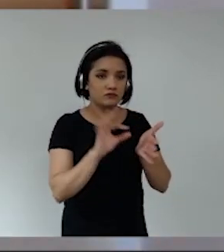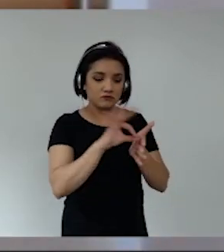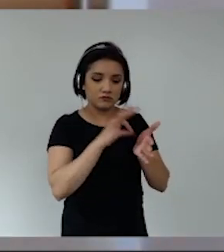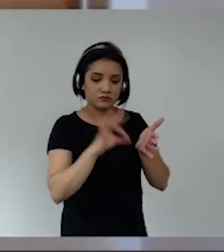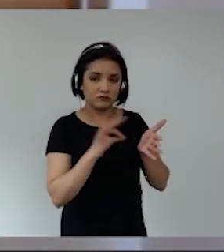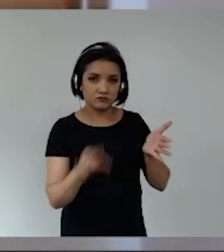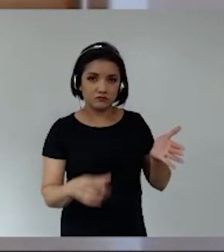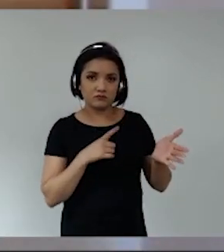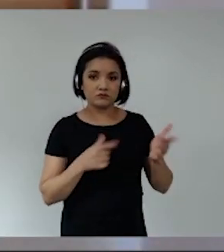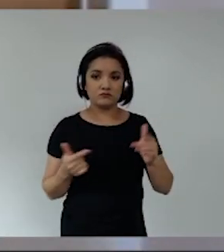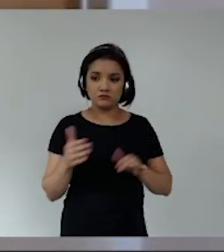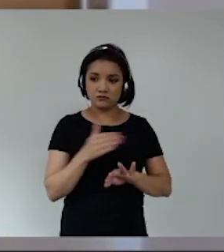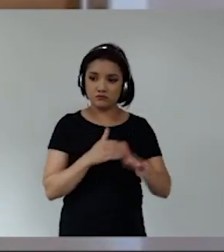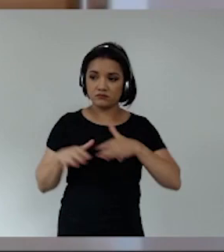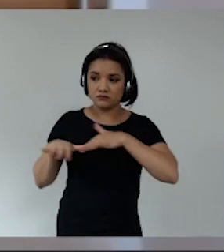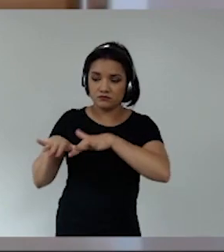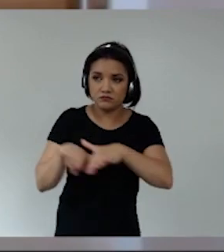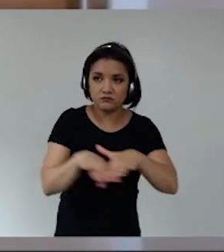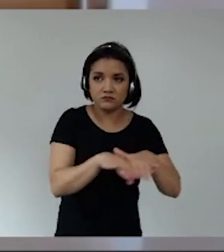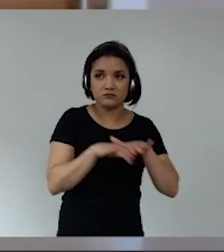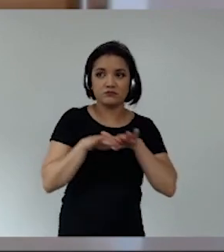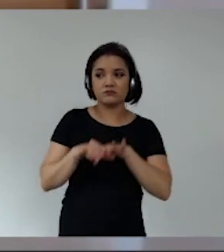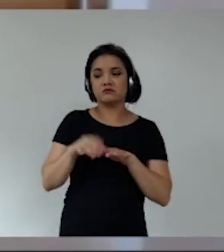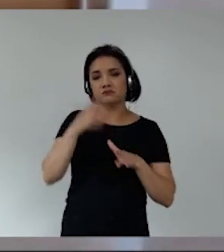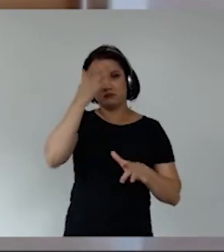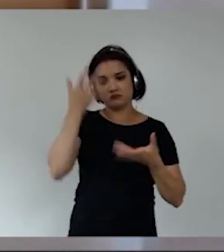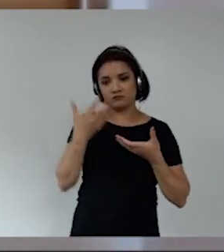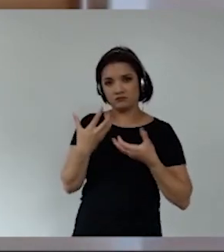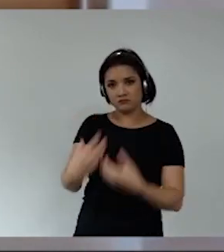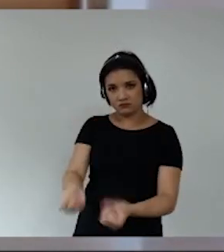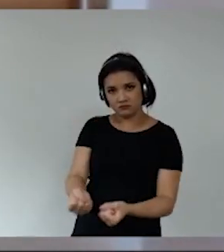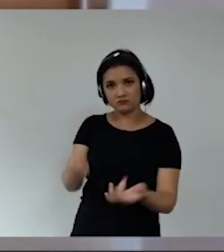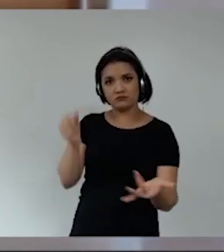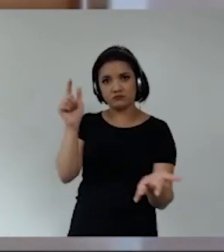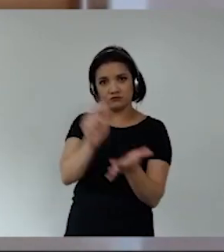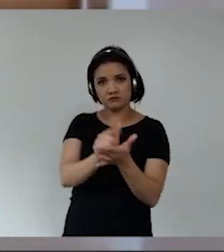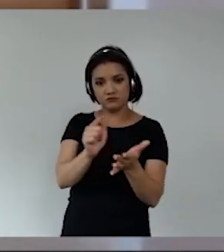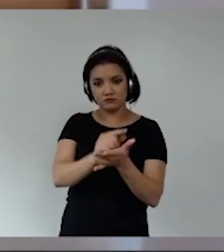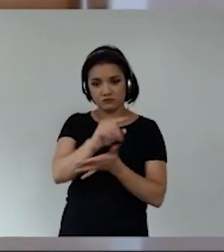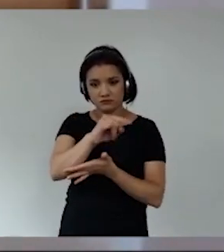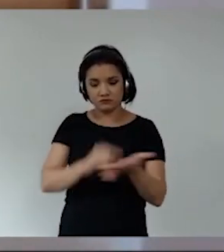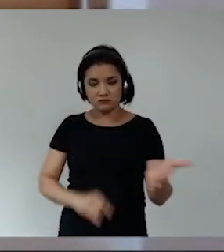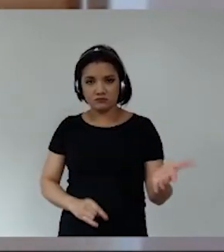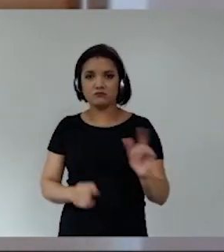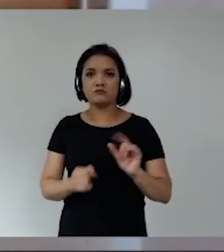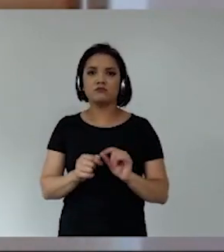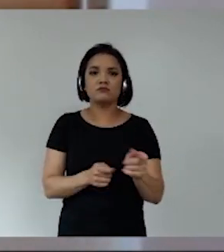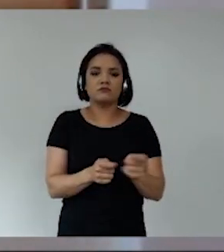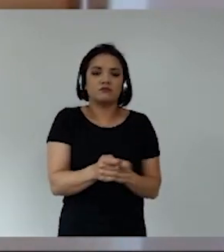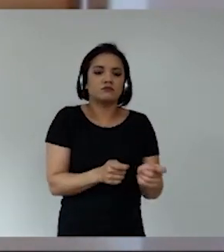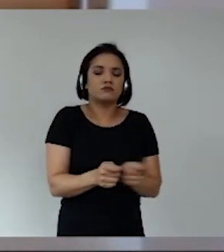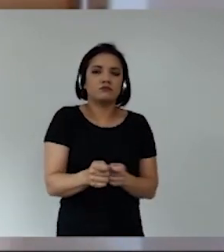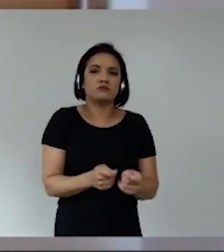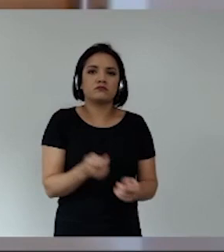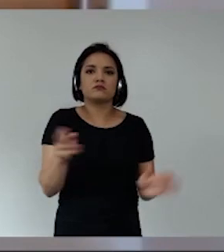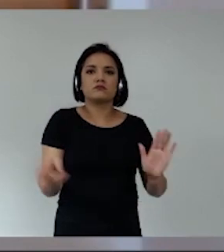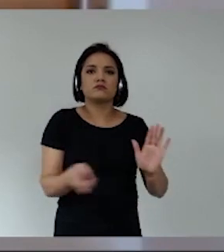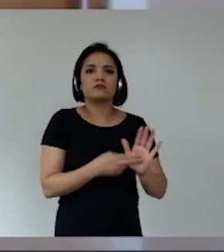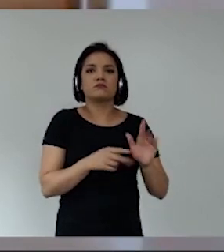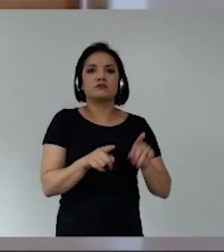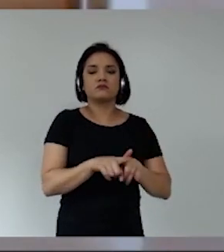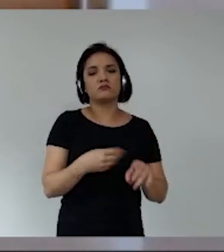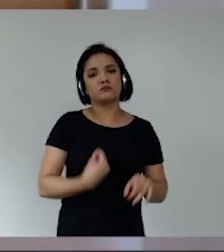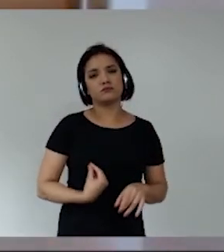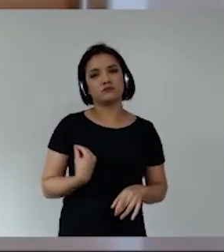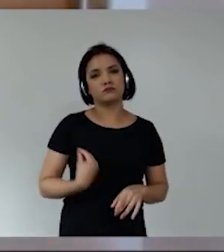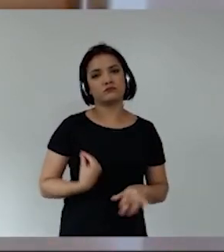os tabelionatos. O tabelião recebe essa petição inicial formulário, faz o controle de admissibilidade com a presença de